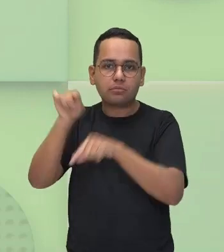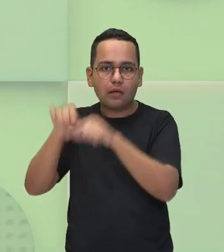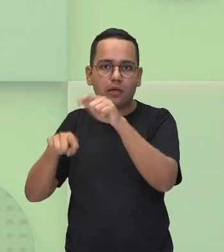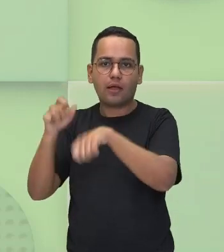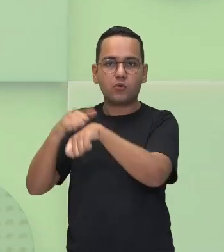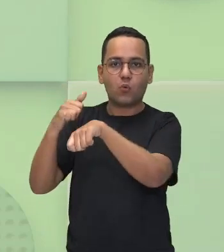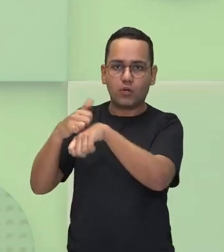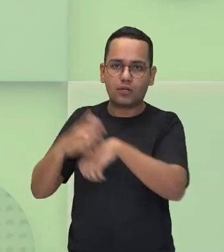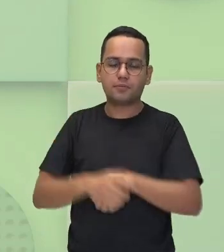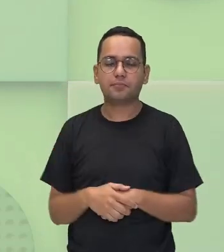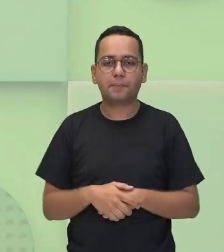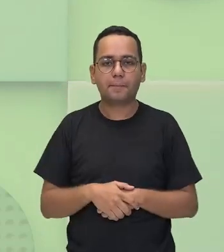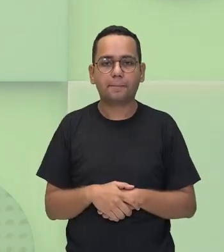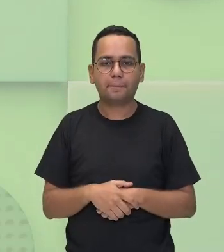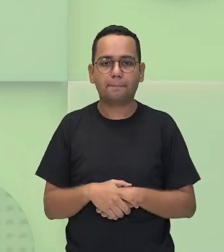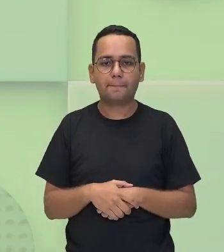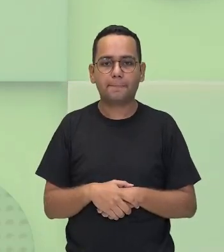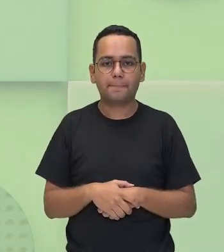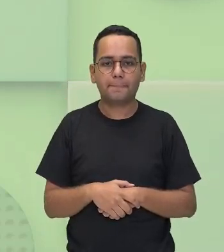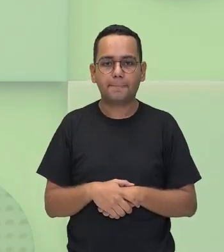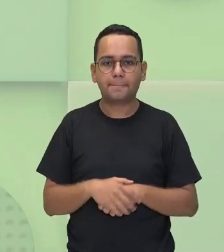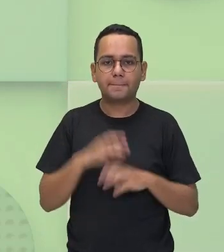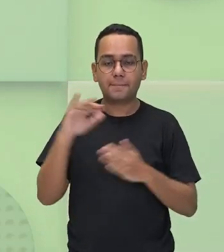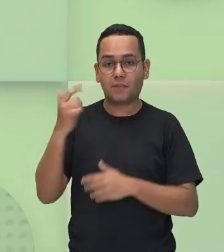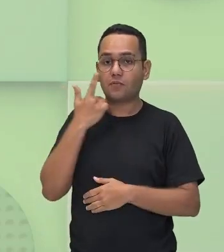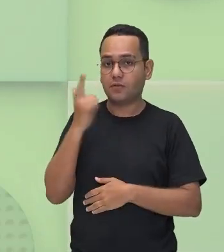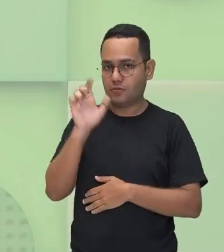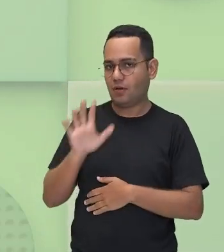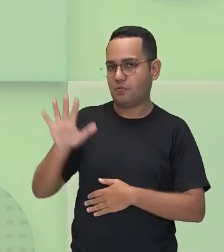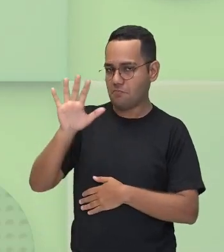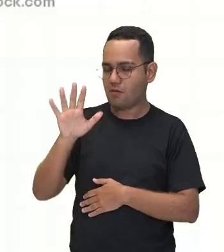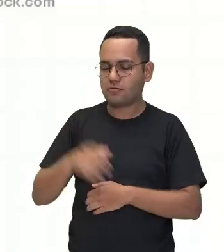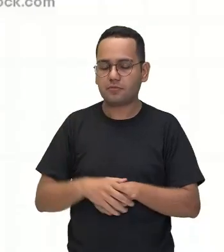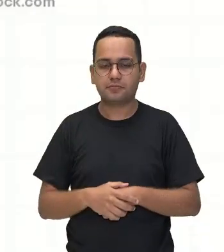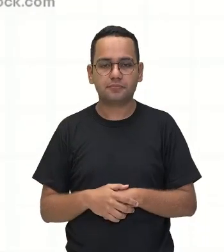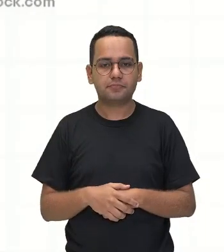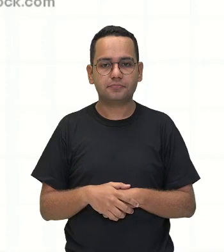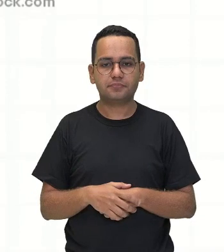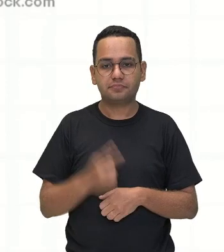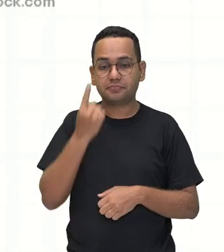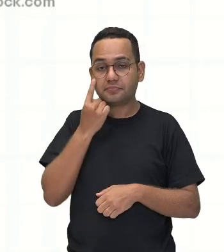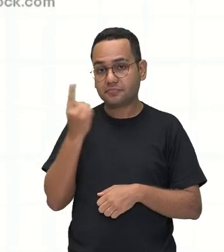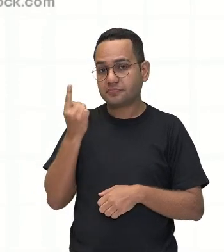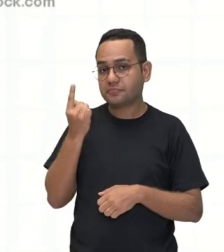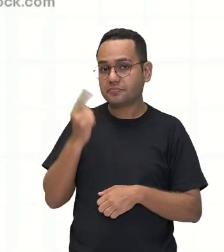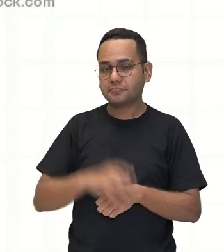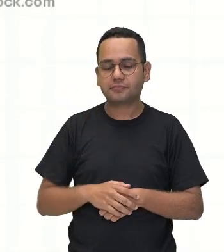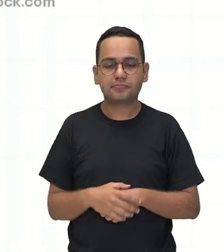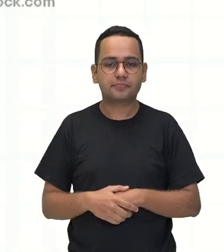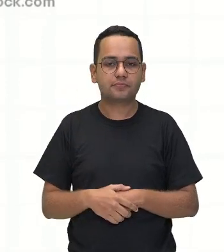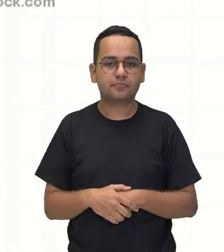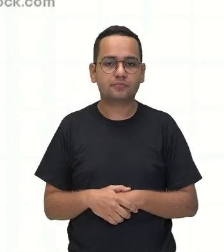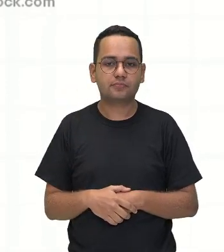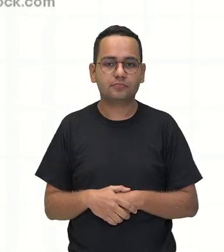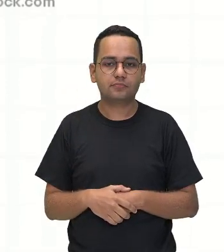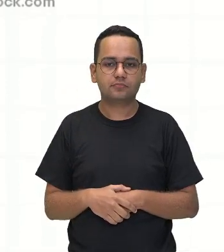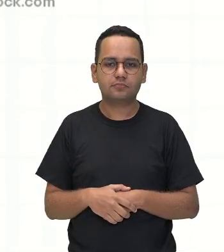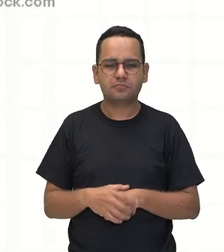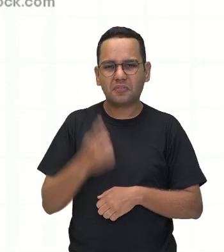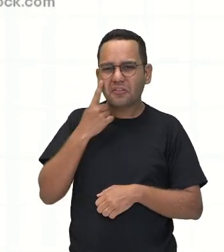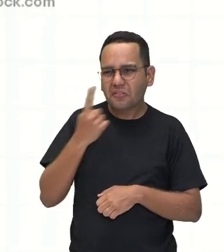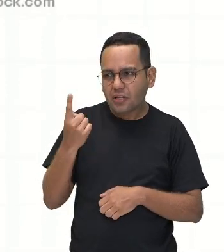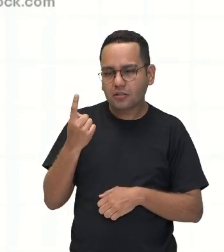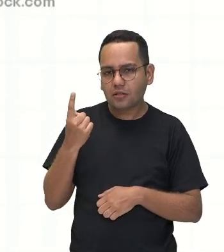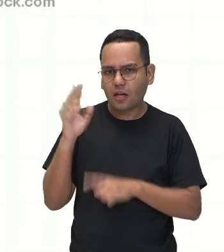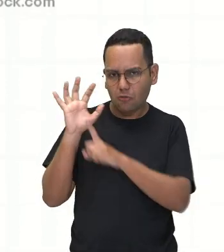contato. Vamos ver aí, retornar a imagem da estátua que estava ali aparecendo para vocês. Olha só o